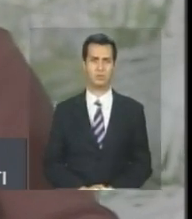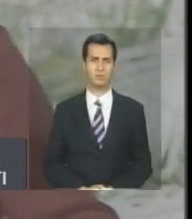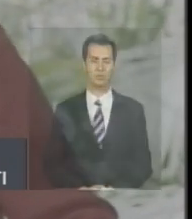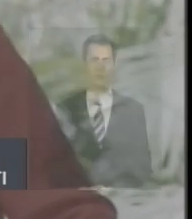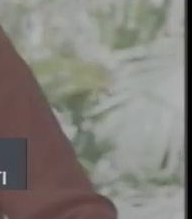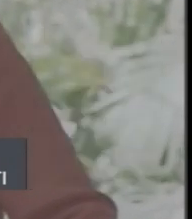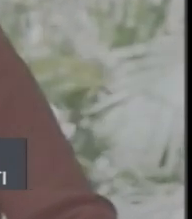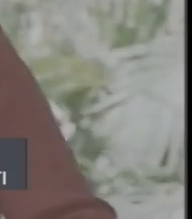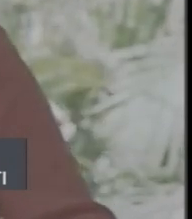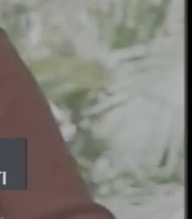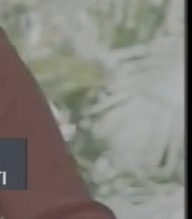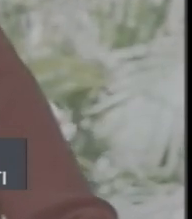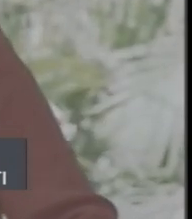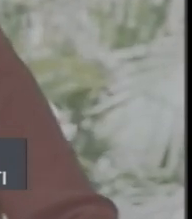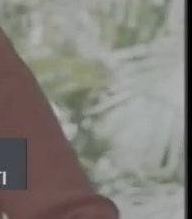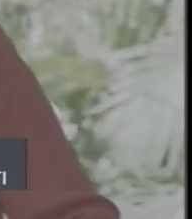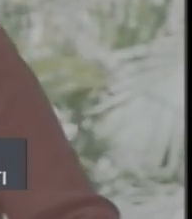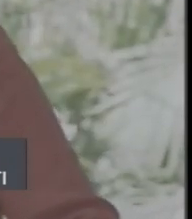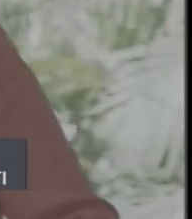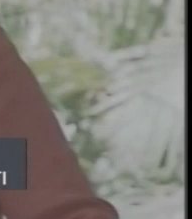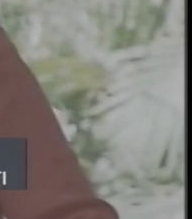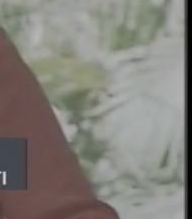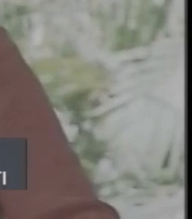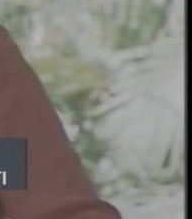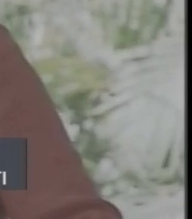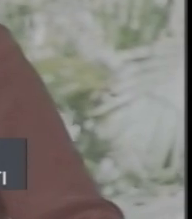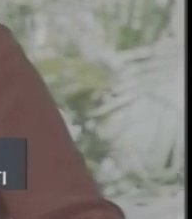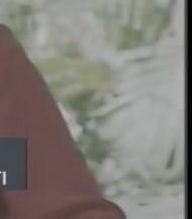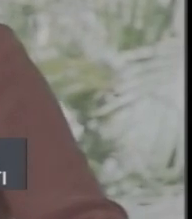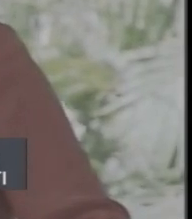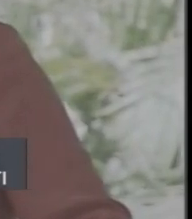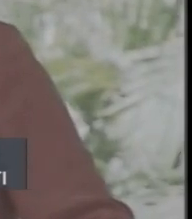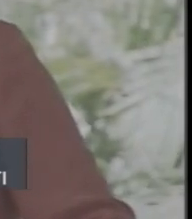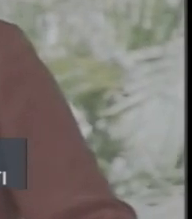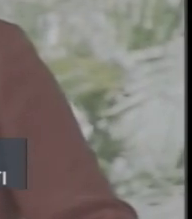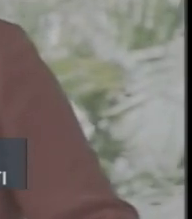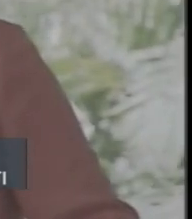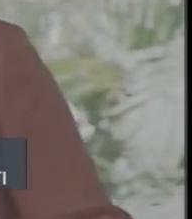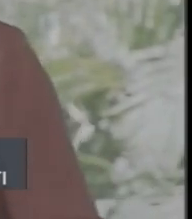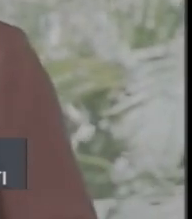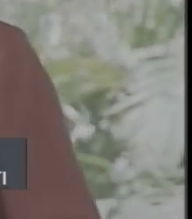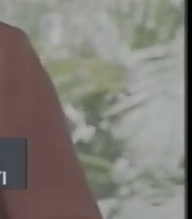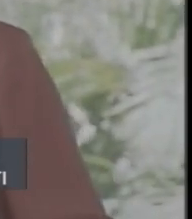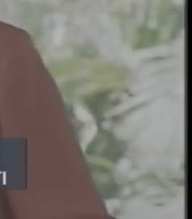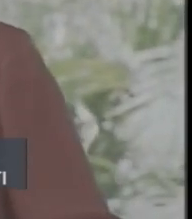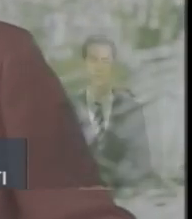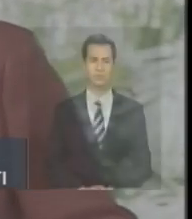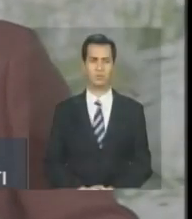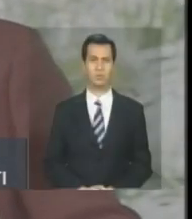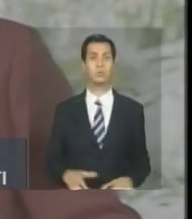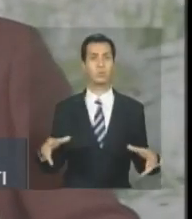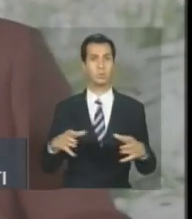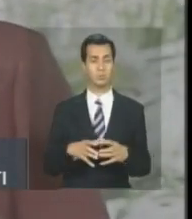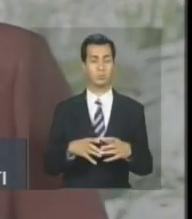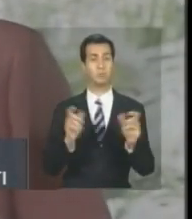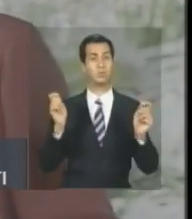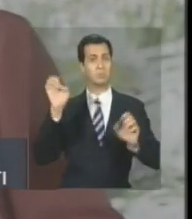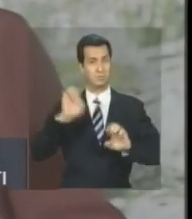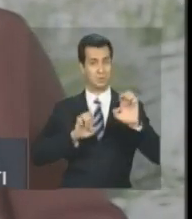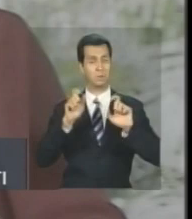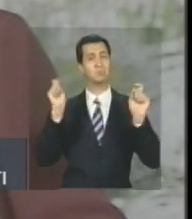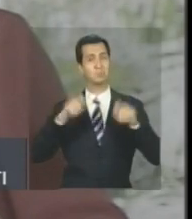brasileiros para que investam aqui no Haiti. Que viendrait investir ici en Haïti. Também nos